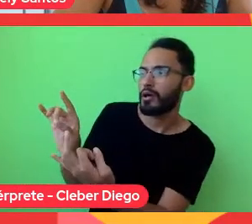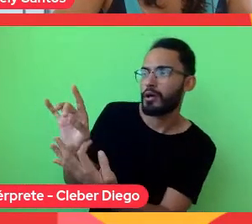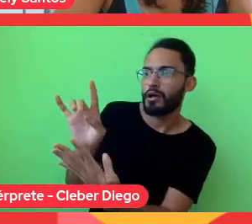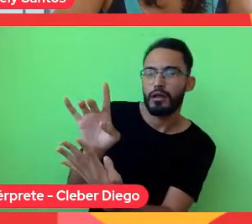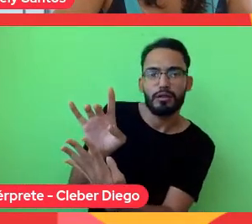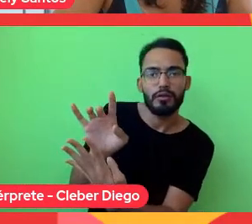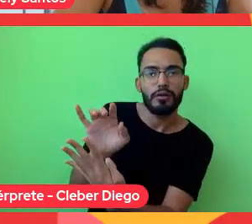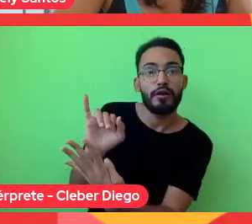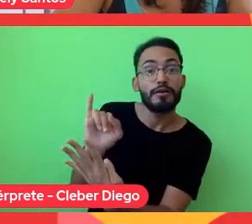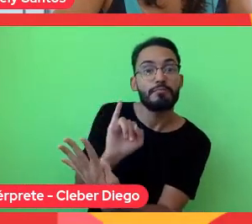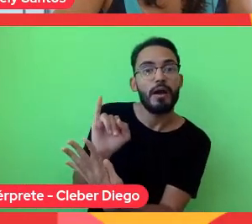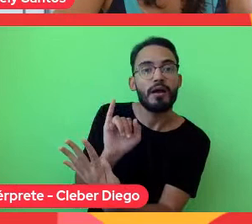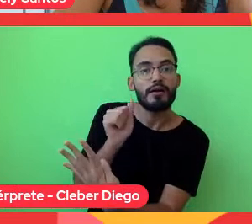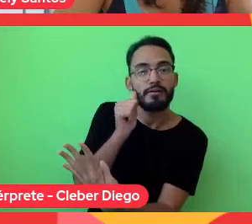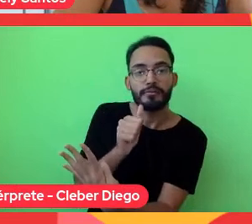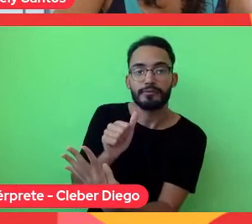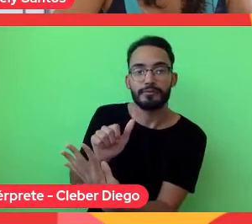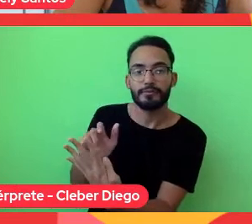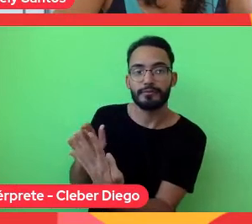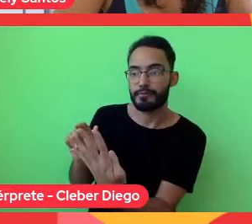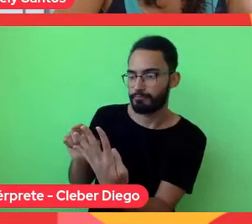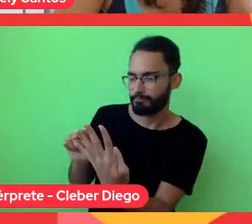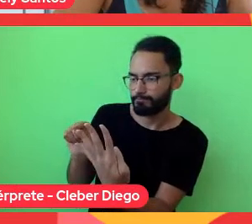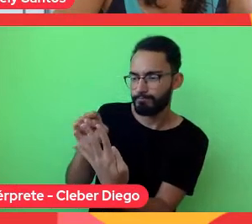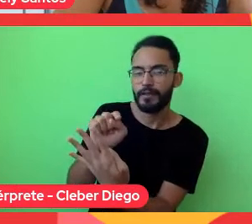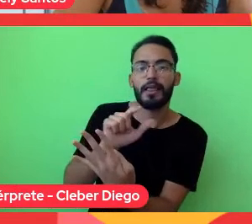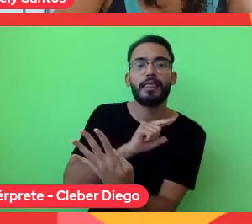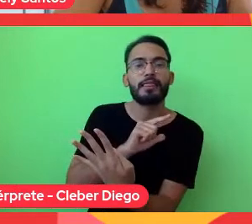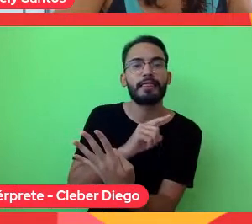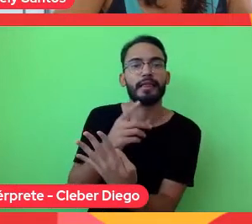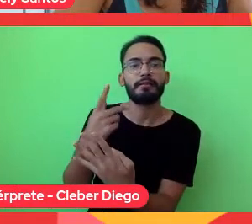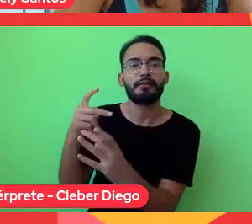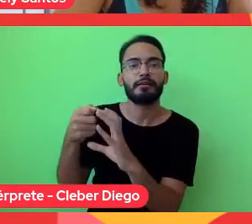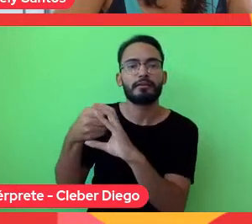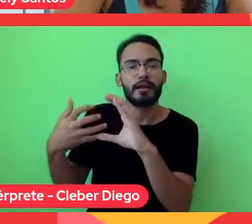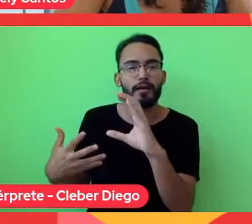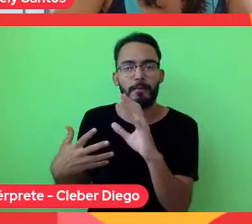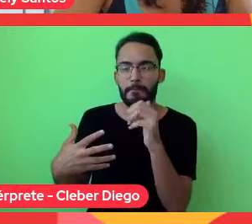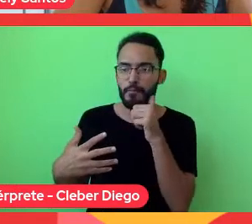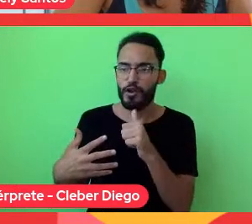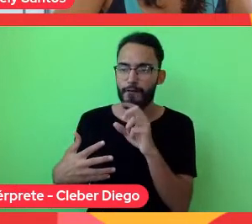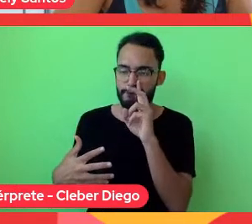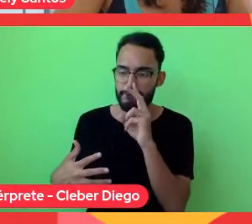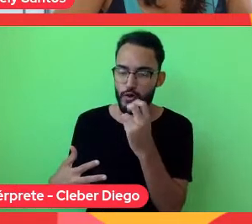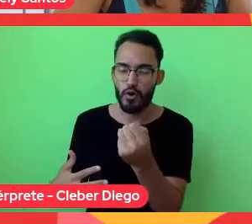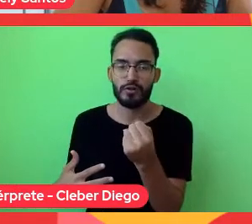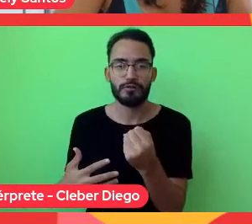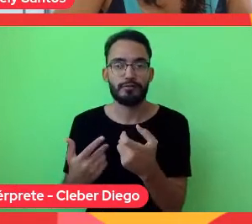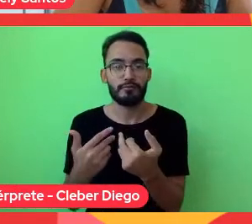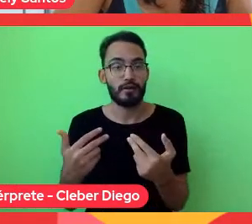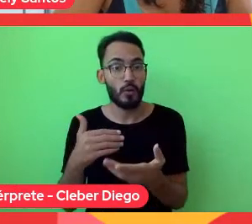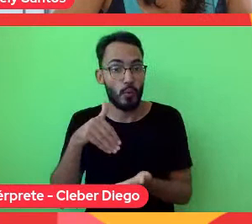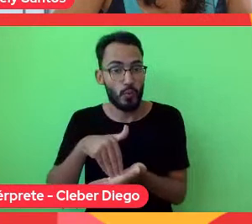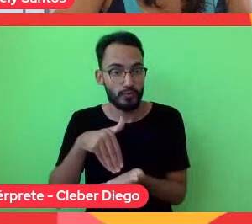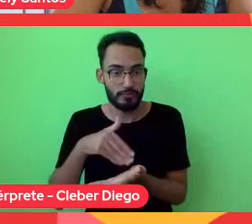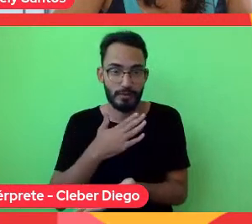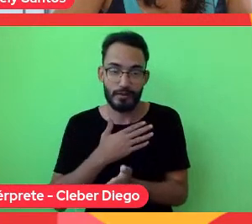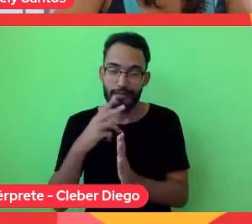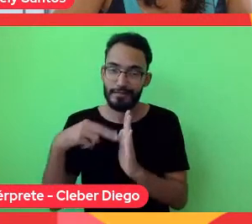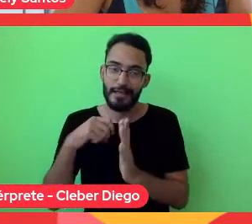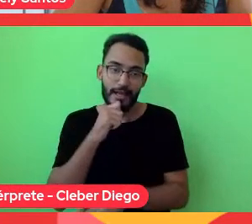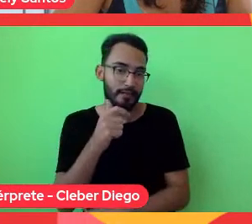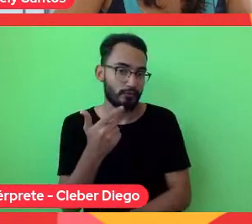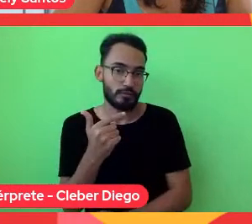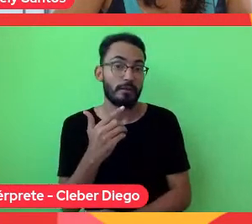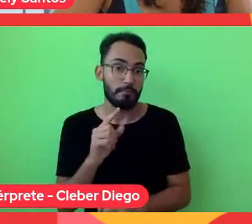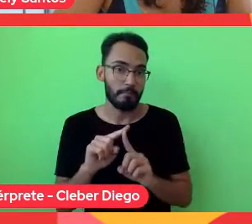é muito legal porque cada uma tem uma personalidade, conta a história de mulheres fortes, e o último que eu ainda não li, inclusive eu tenho lá em casa,